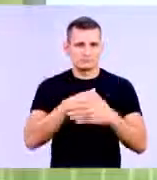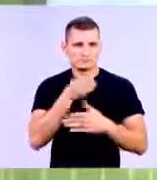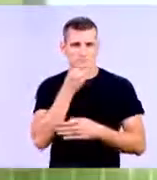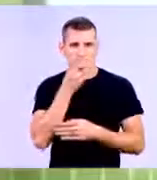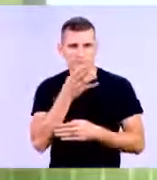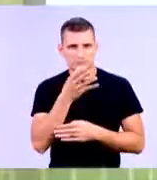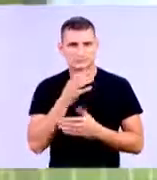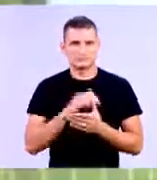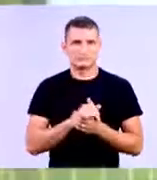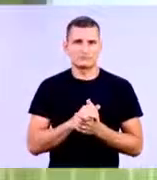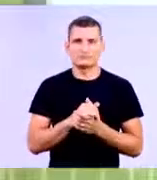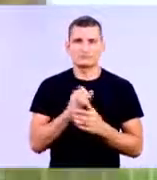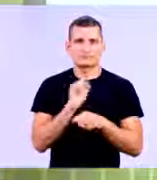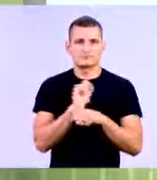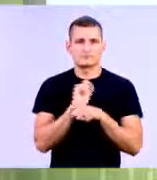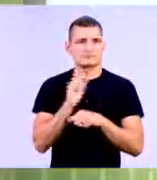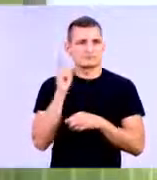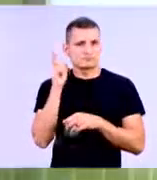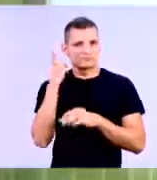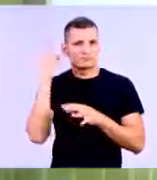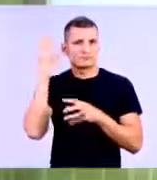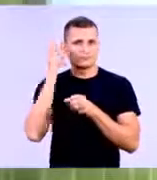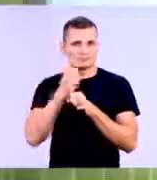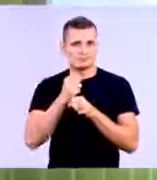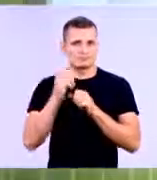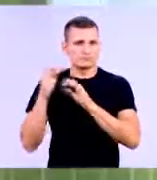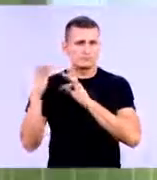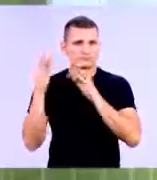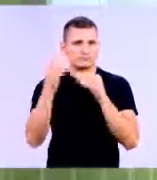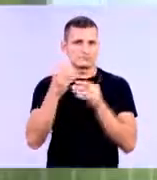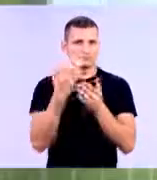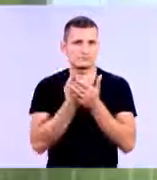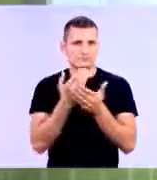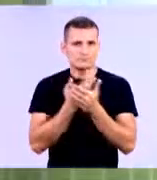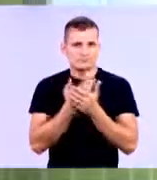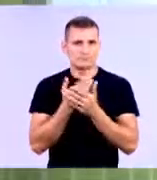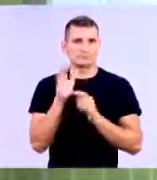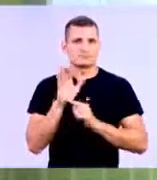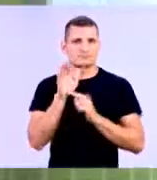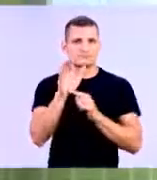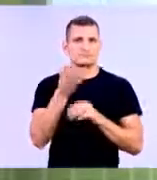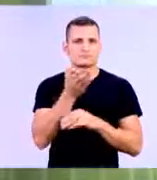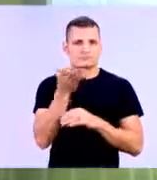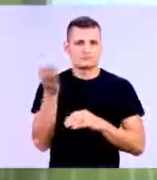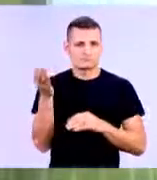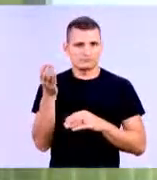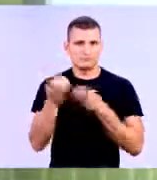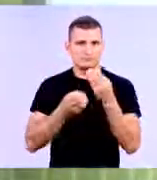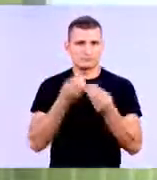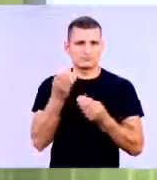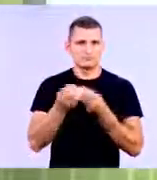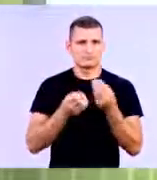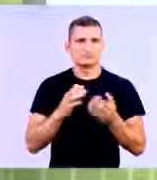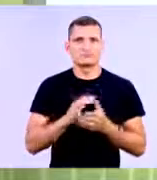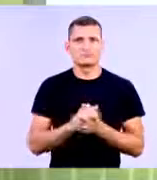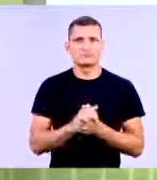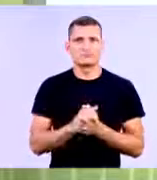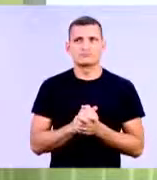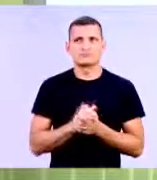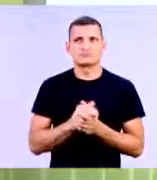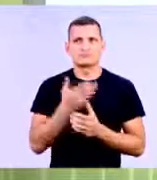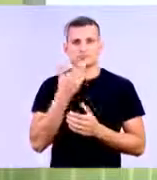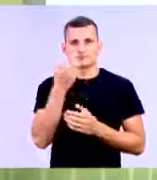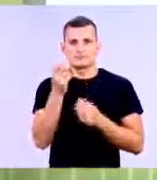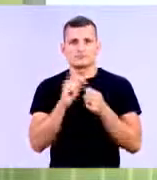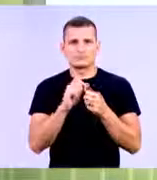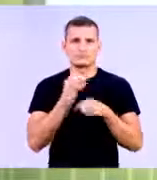espero que esse resumo aqui de todas as aulas lhes sirvam, né, para que deem um norte melhor para as atividades